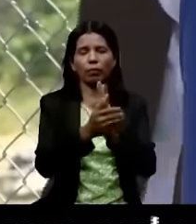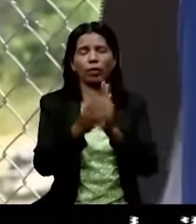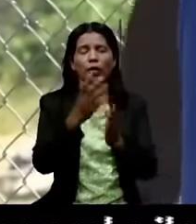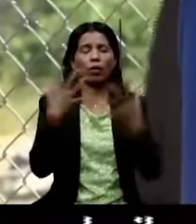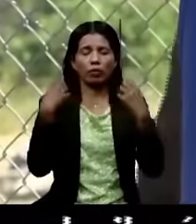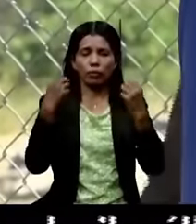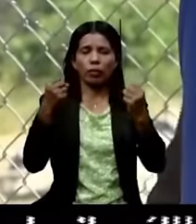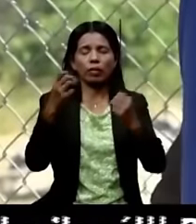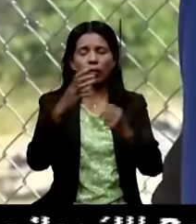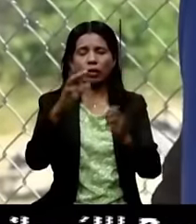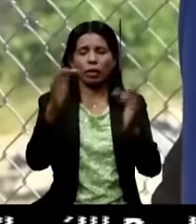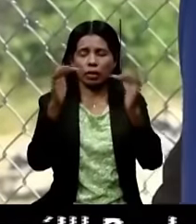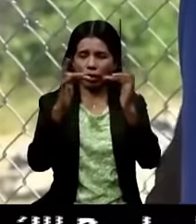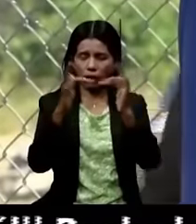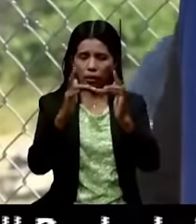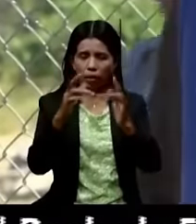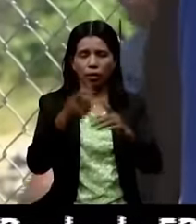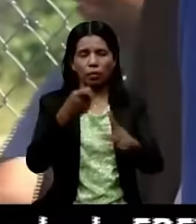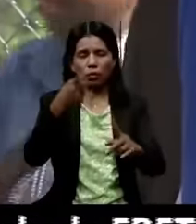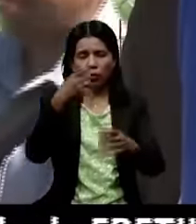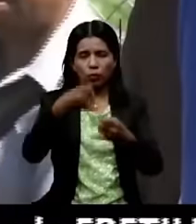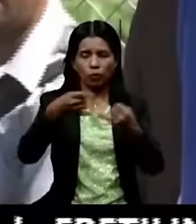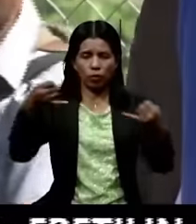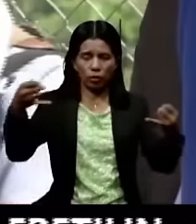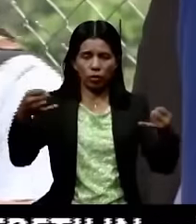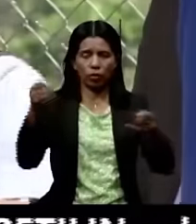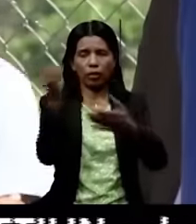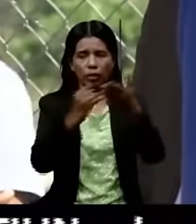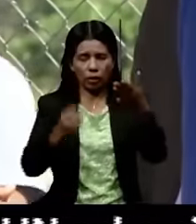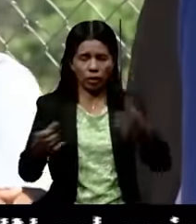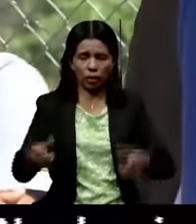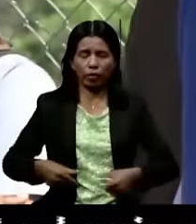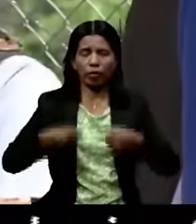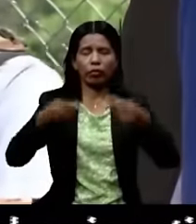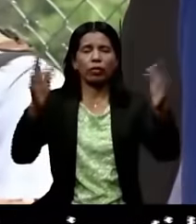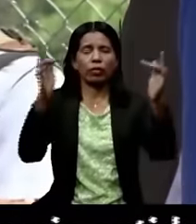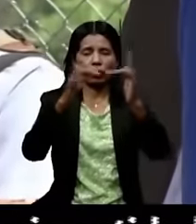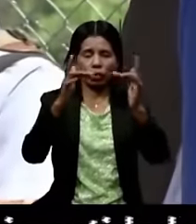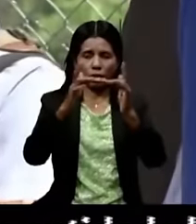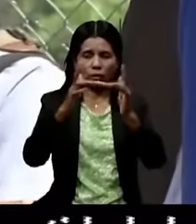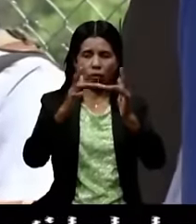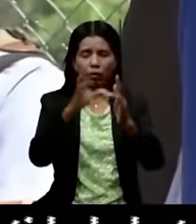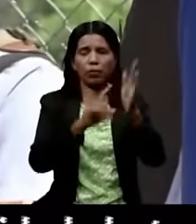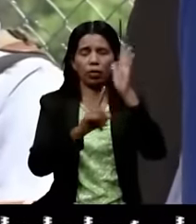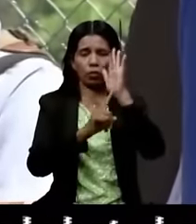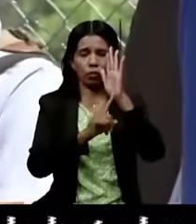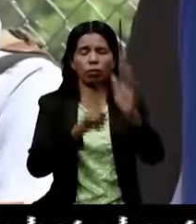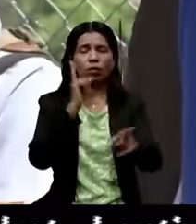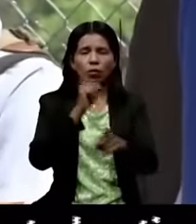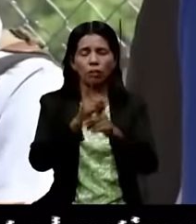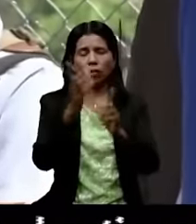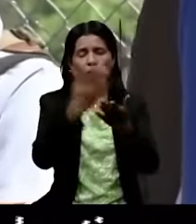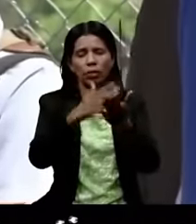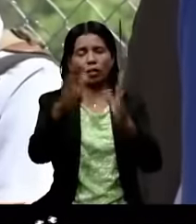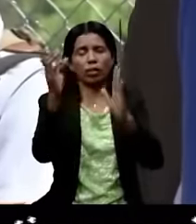cabo submarino ne desenha at bele fornece internet ho kapasidade transfer dados ho